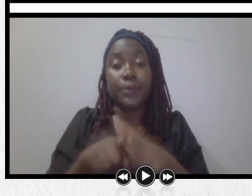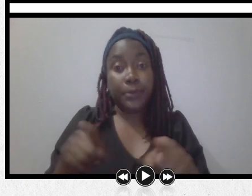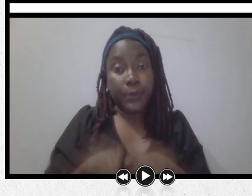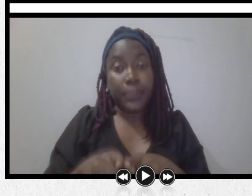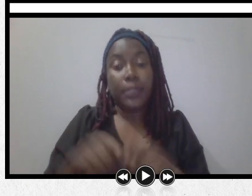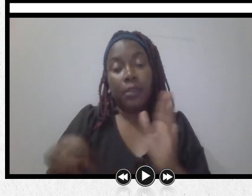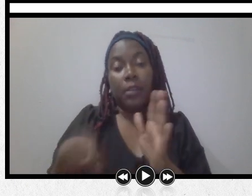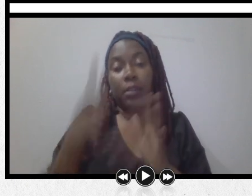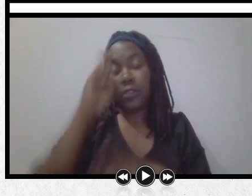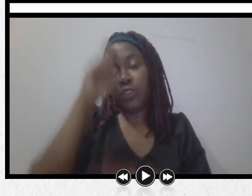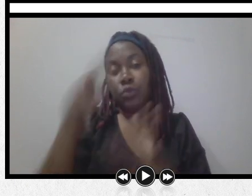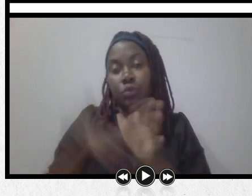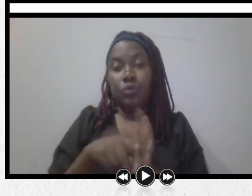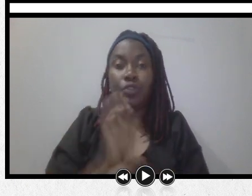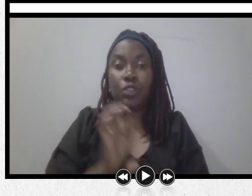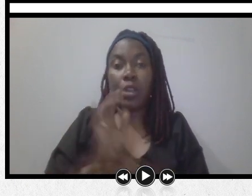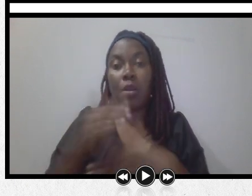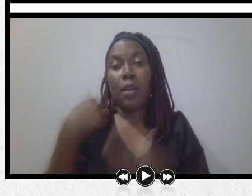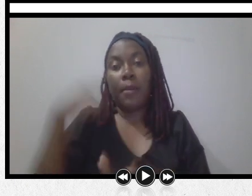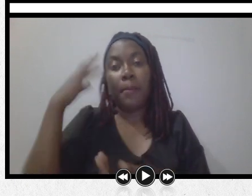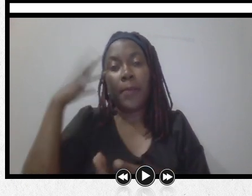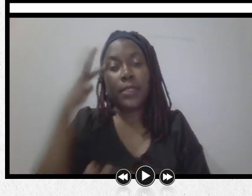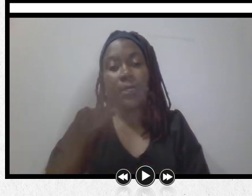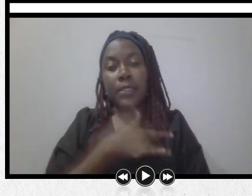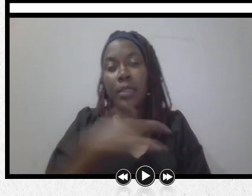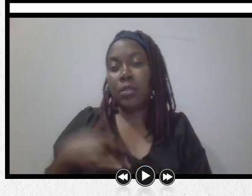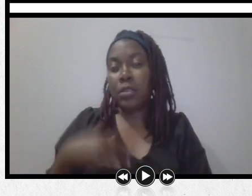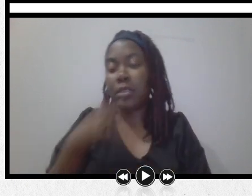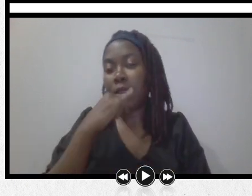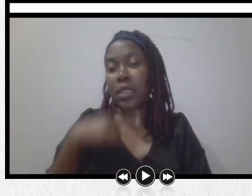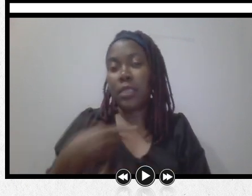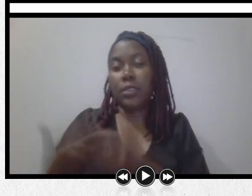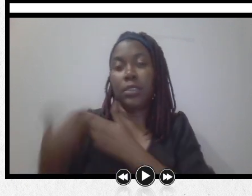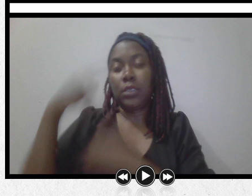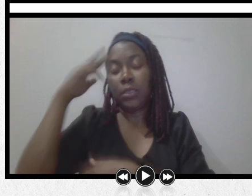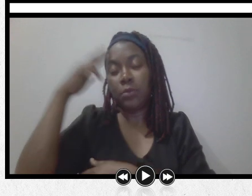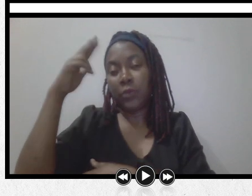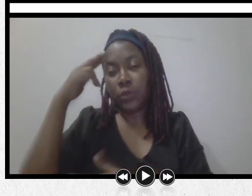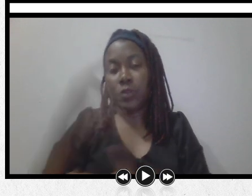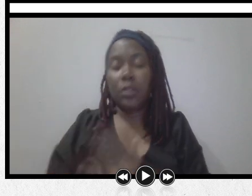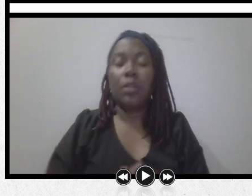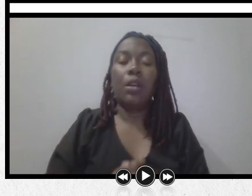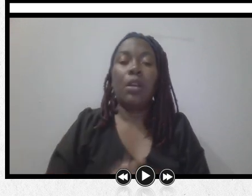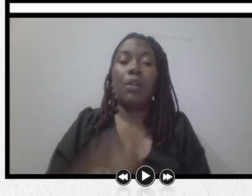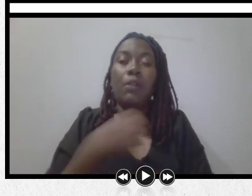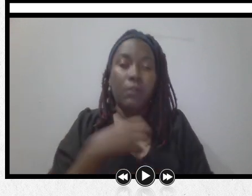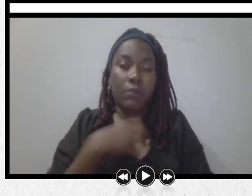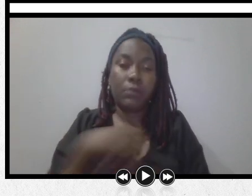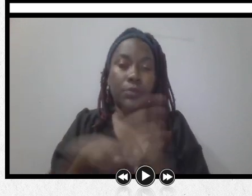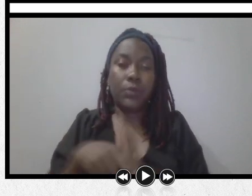do Estado. Quando eu penso em saúde, por exemplo, eu tenho atribuições e tarefas que são próprias da